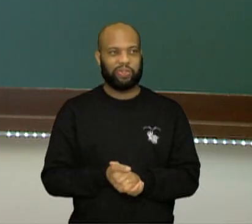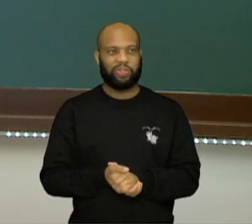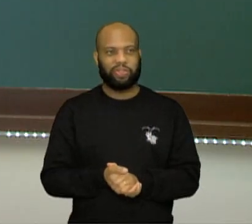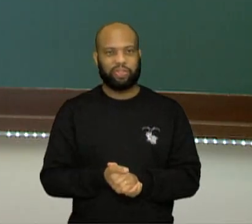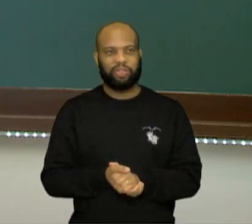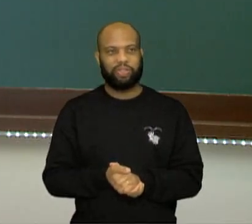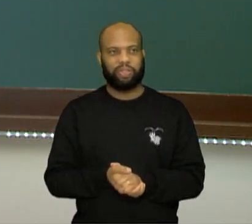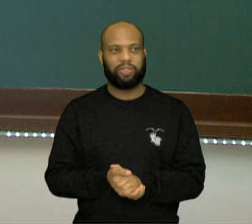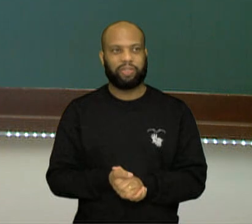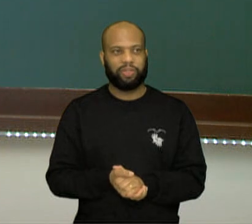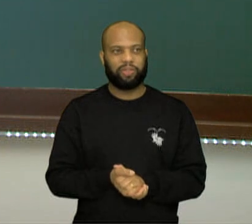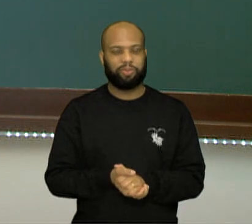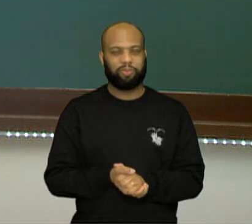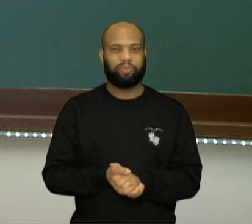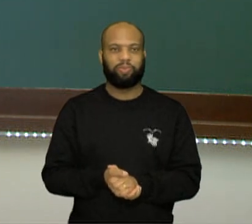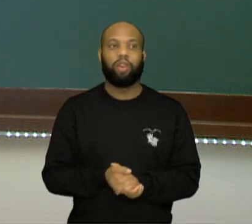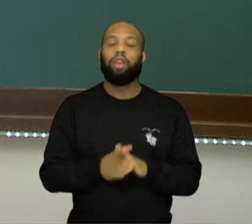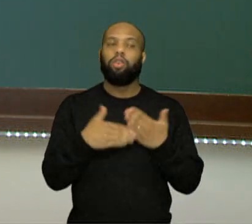Olha lá.